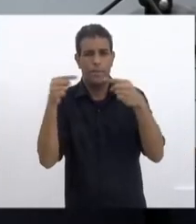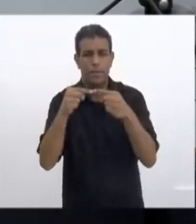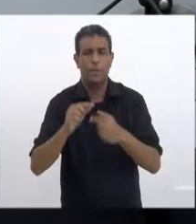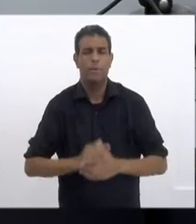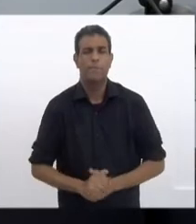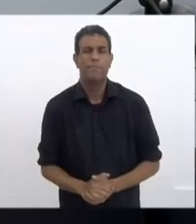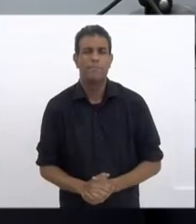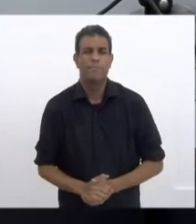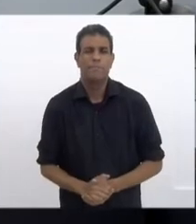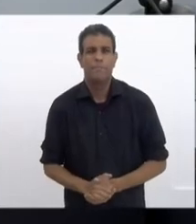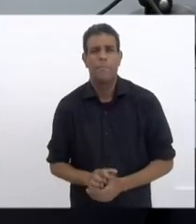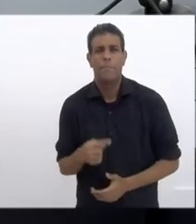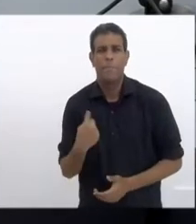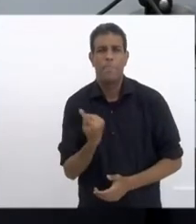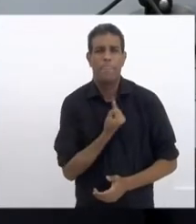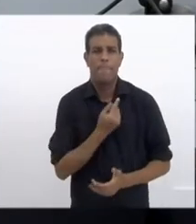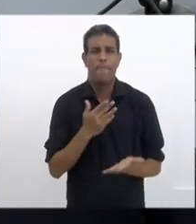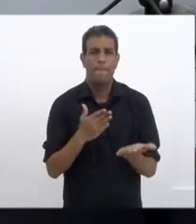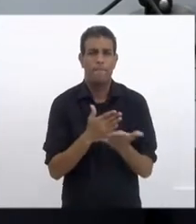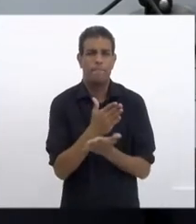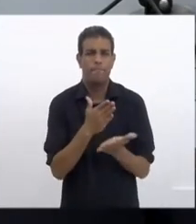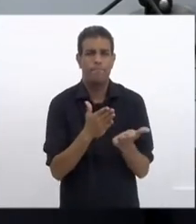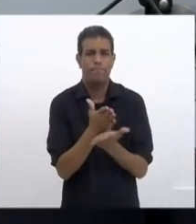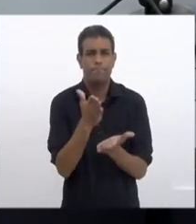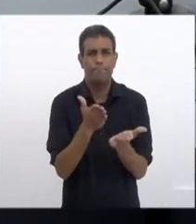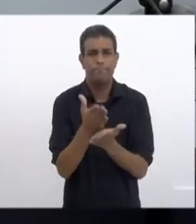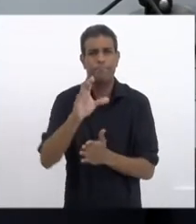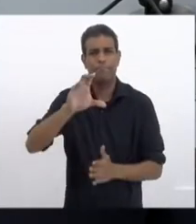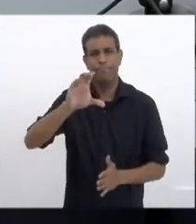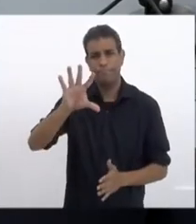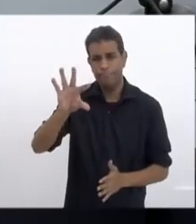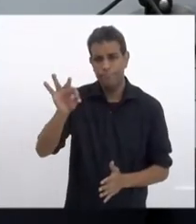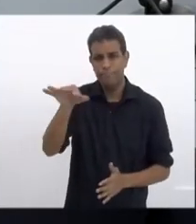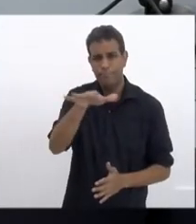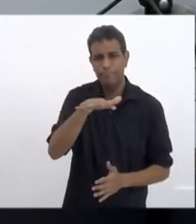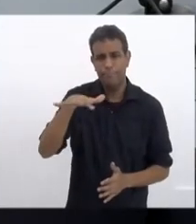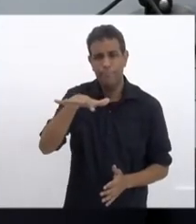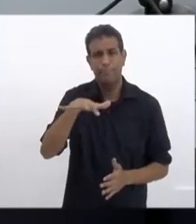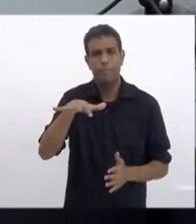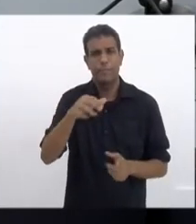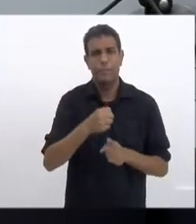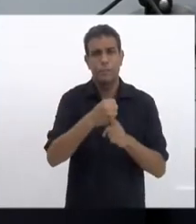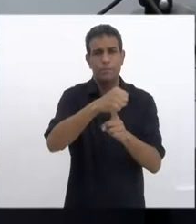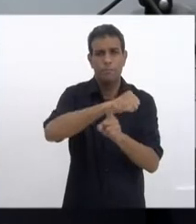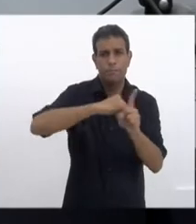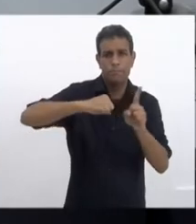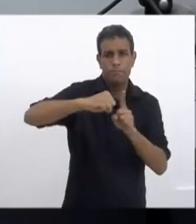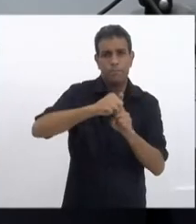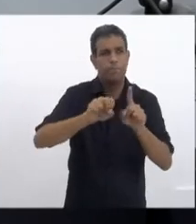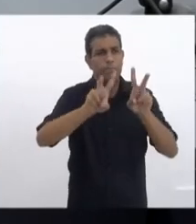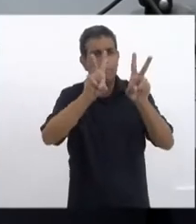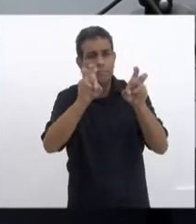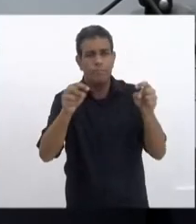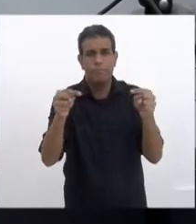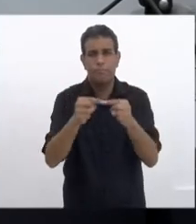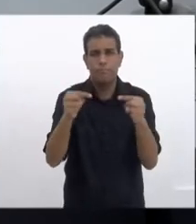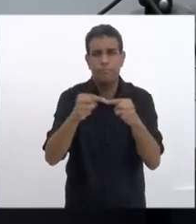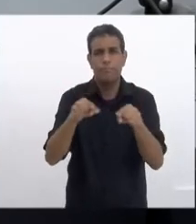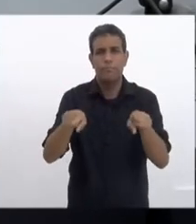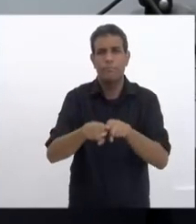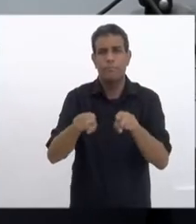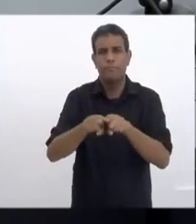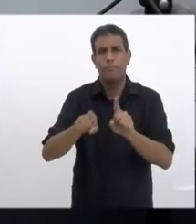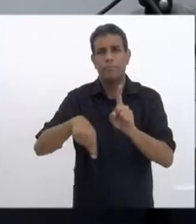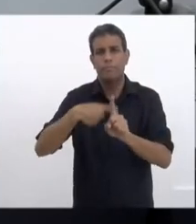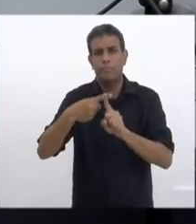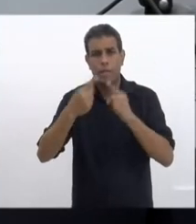temos sempre colocado para a ECT que a importância da assistência social, né? Presente, um técnico, como também um